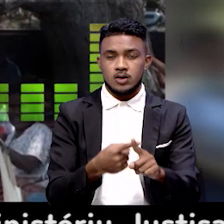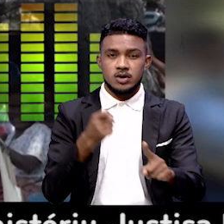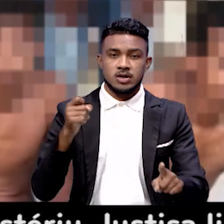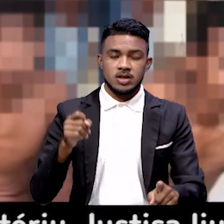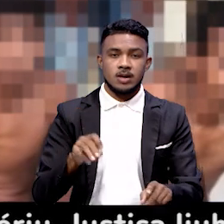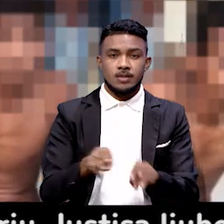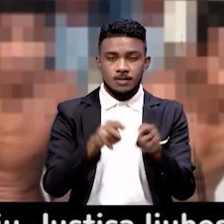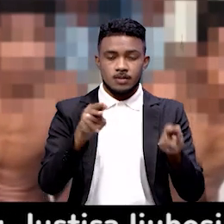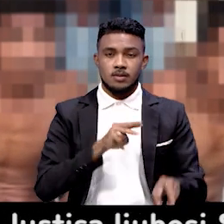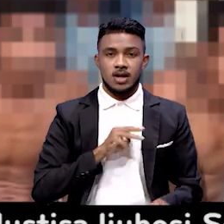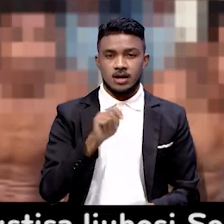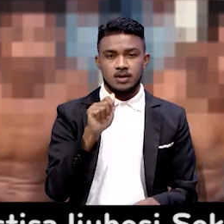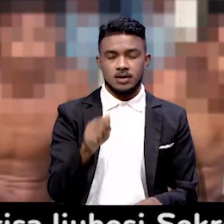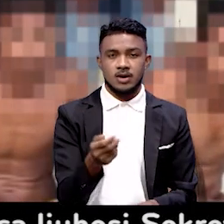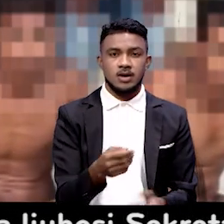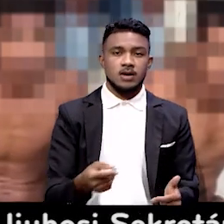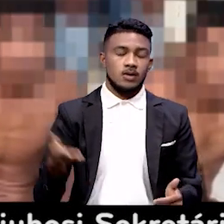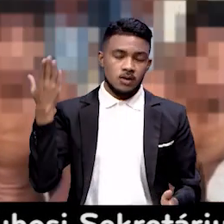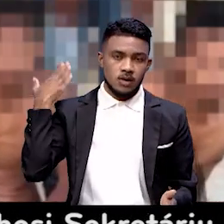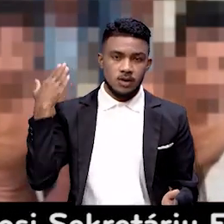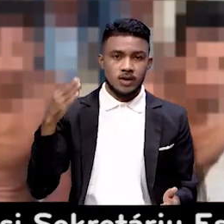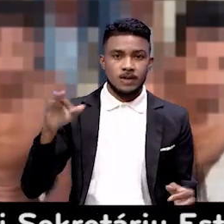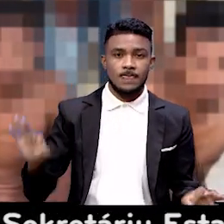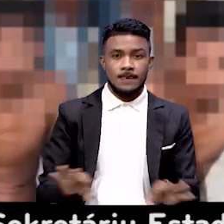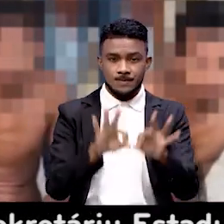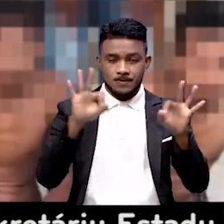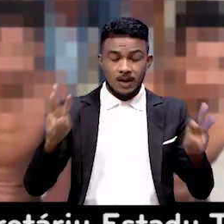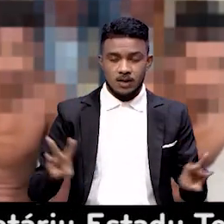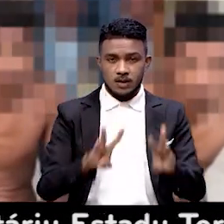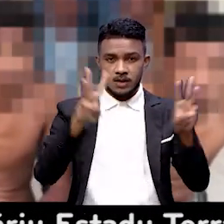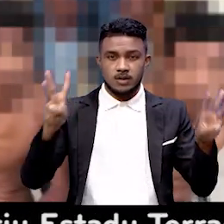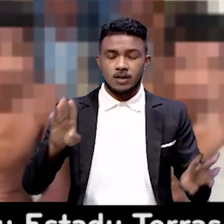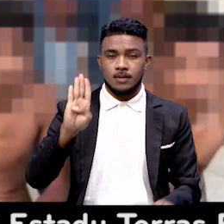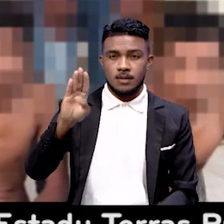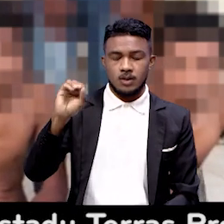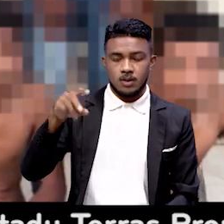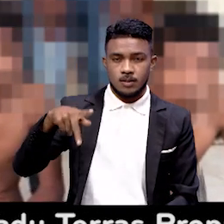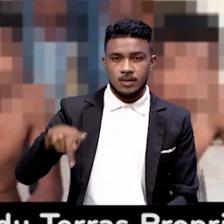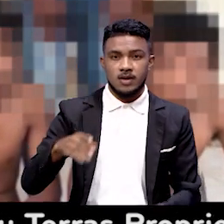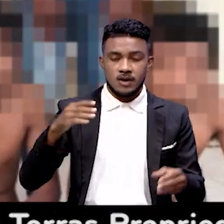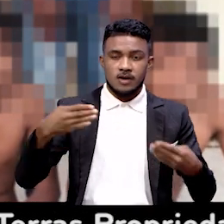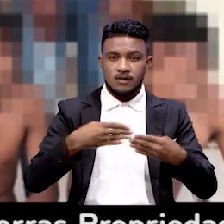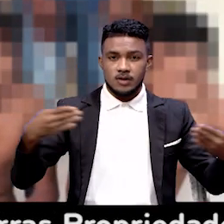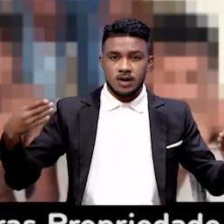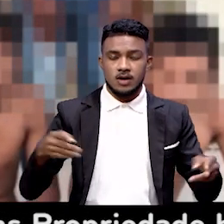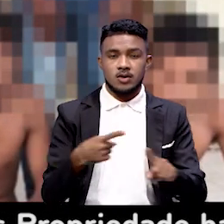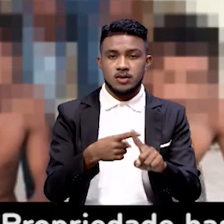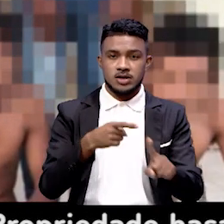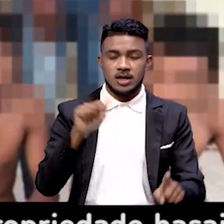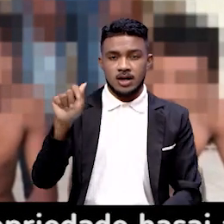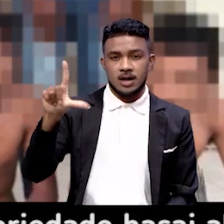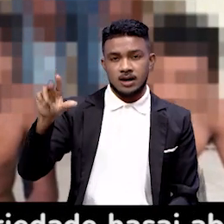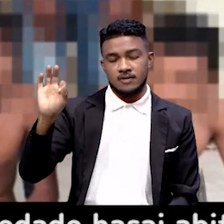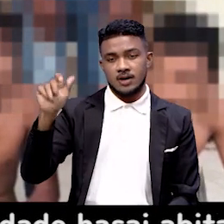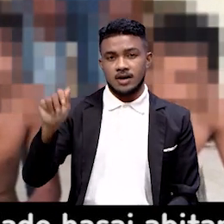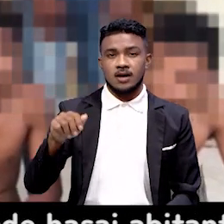sabrai hotu antes ne mos ia quinta loran lima fulang ne unidade patrulhamento fronteira hosi companhia alfa captura timor wang nine